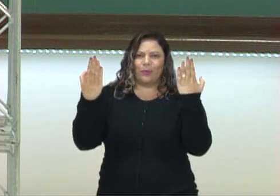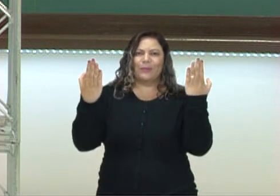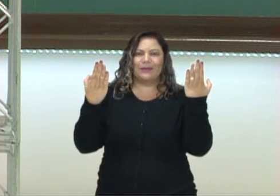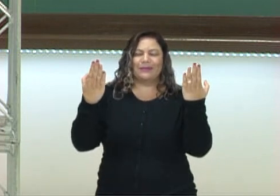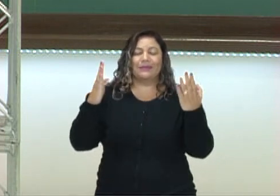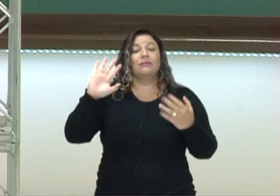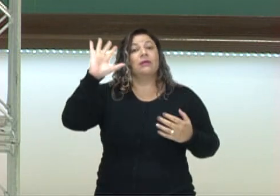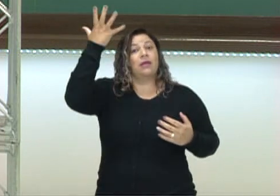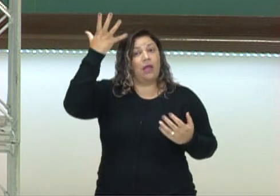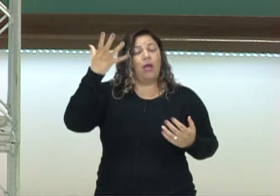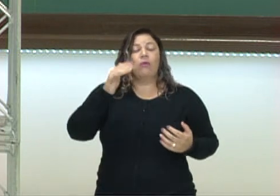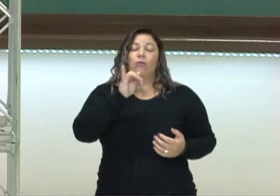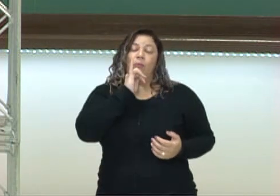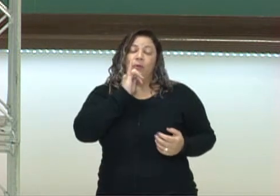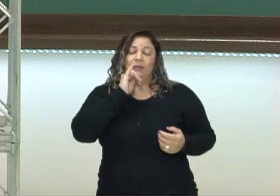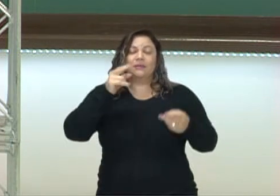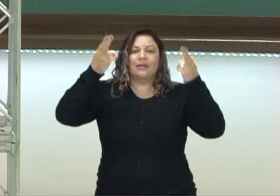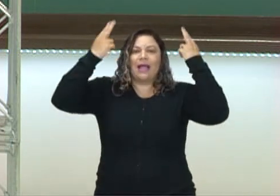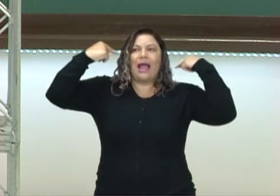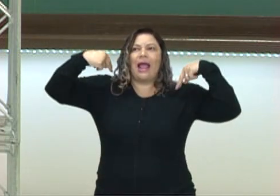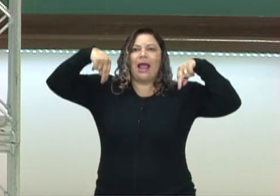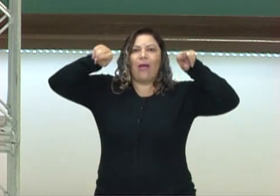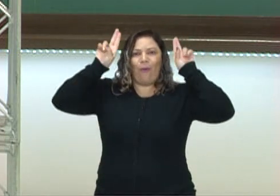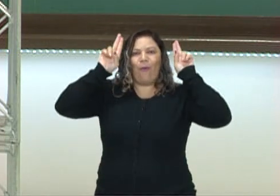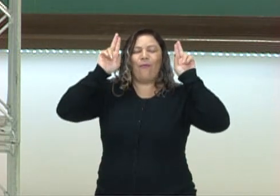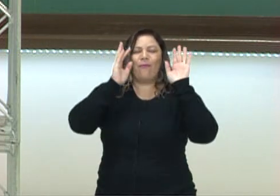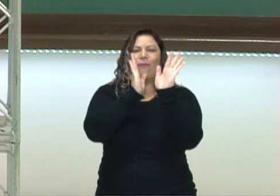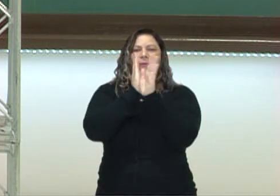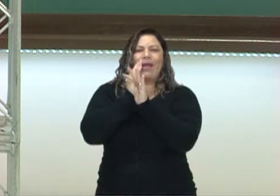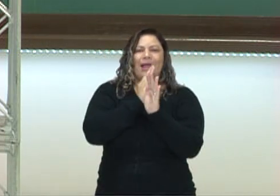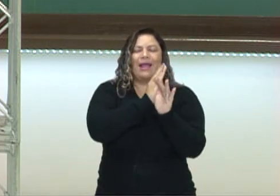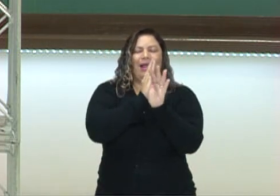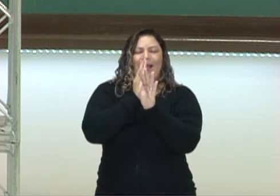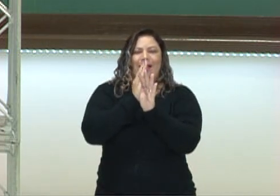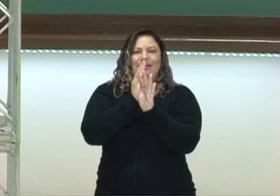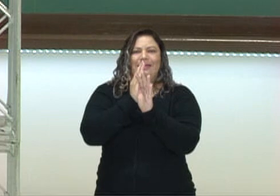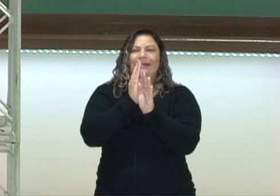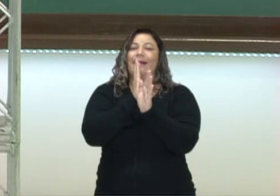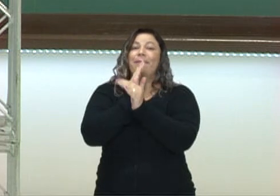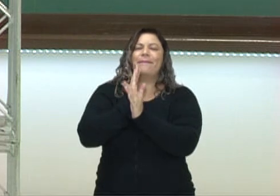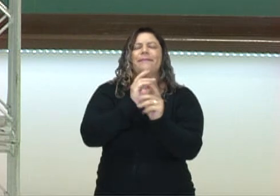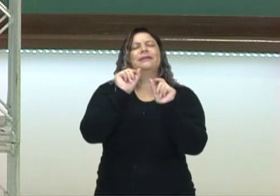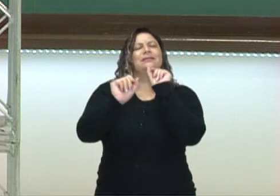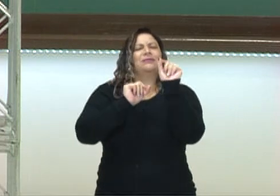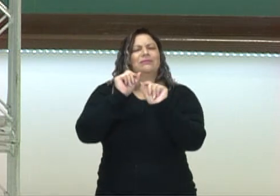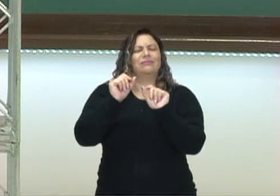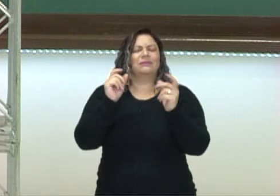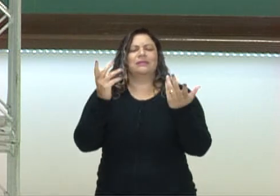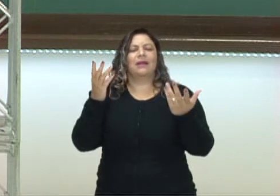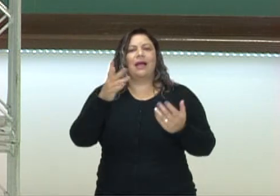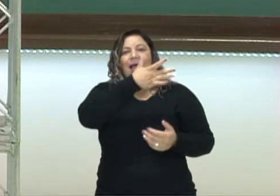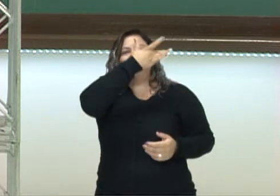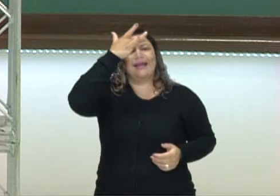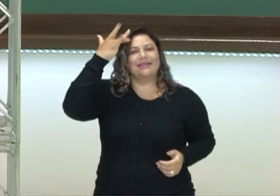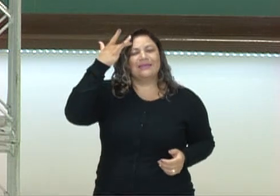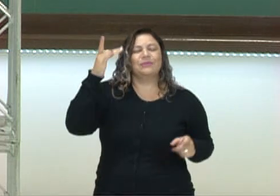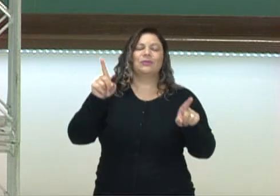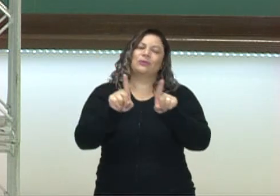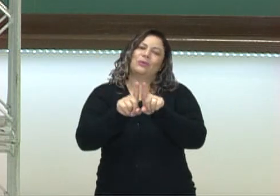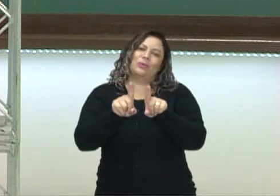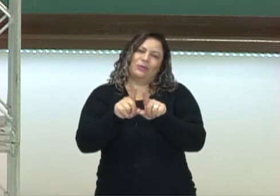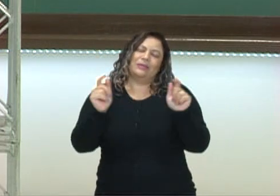ali a questão da ovelha perdida, compara com uma situação do dia a dia das pessoas. Assim que acontece a contação